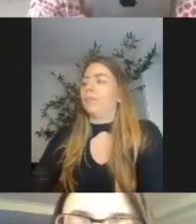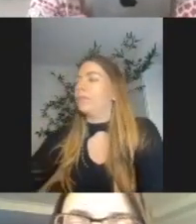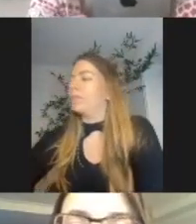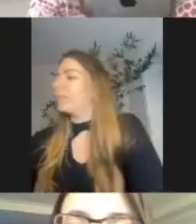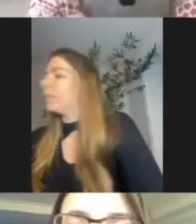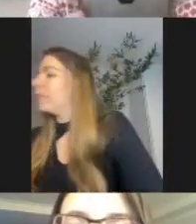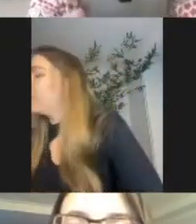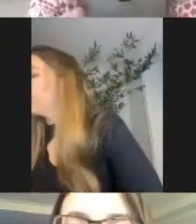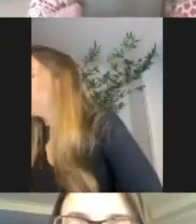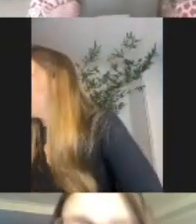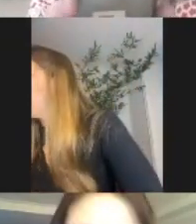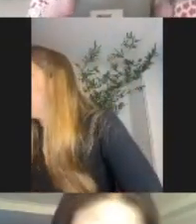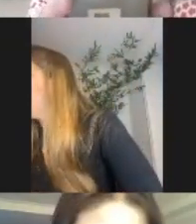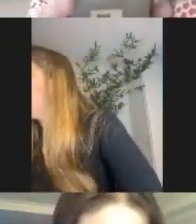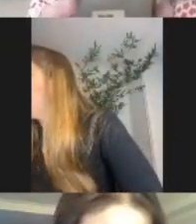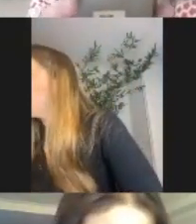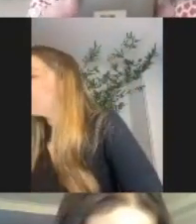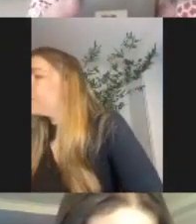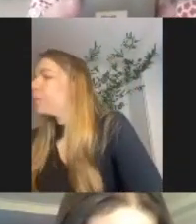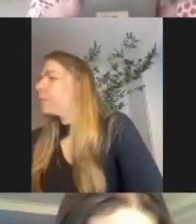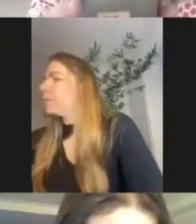Então, vamos lá.